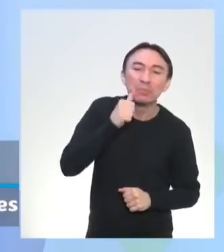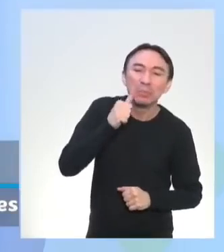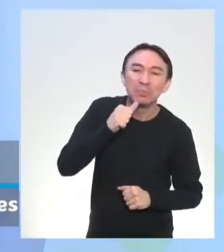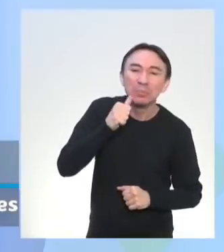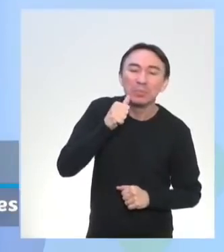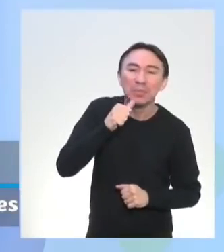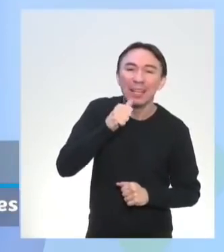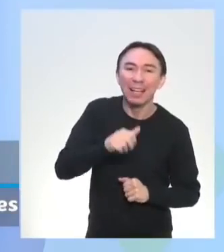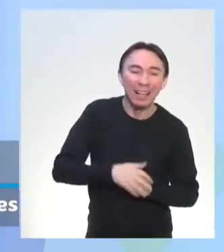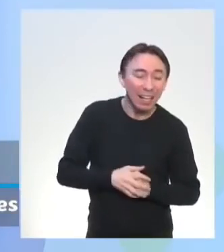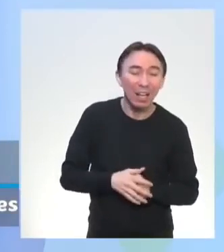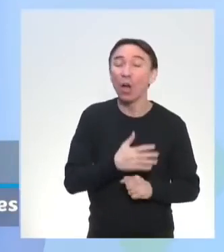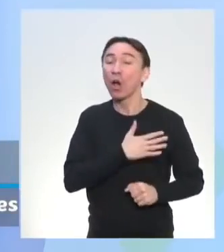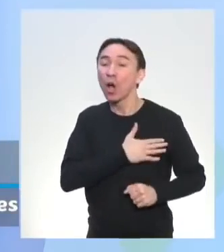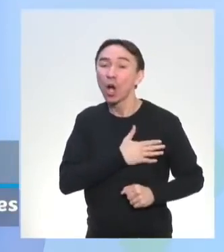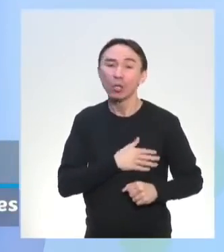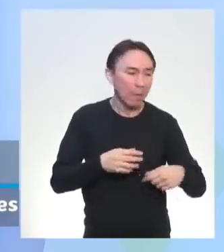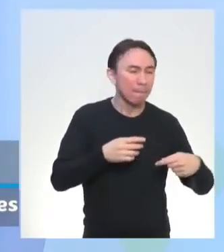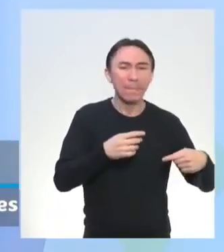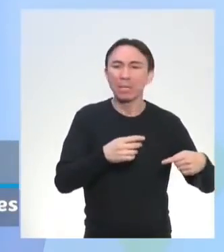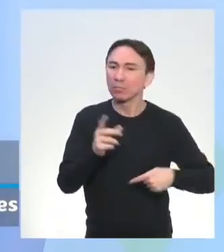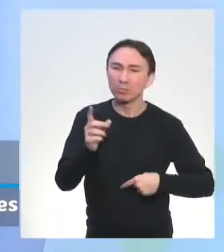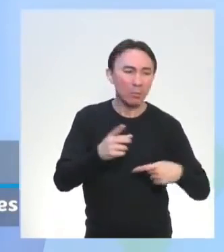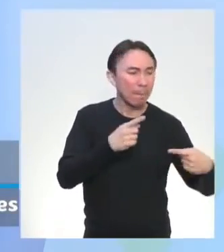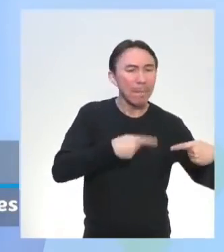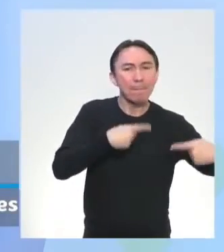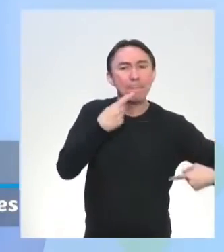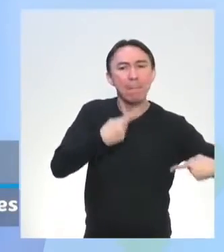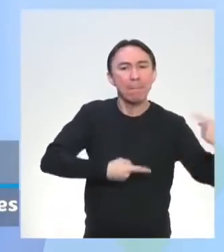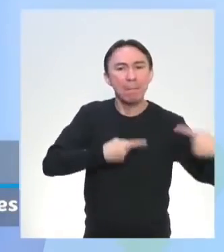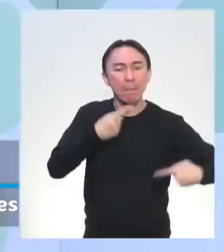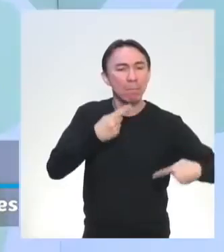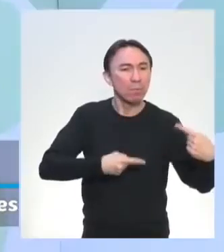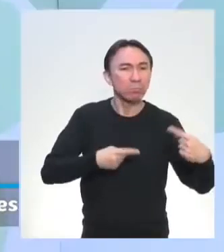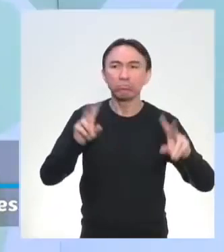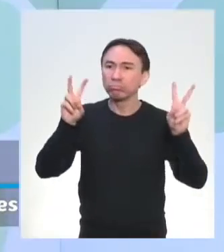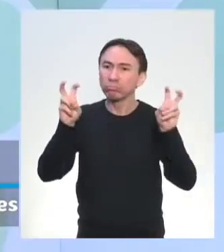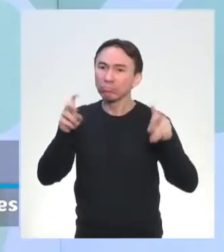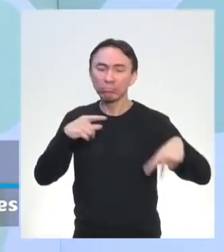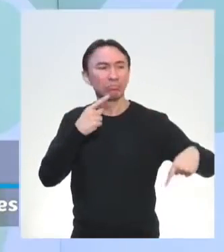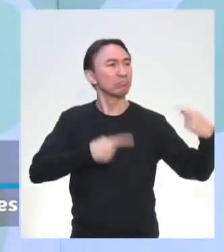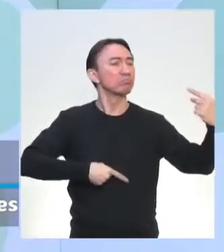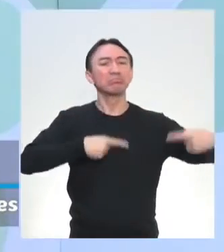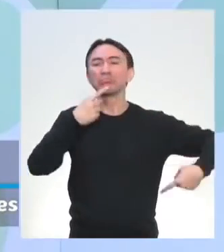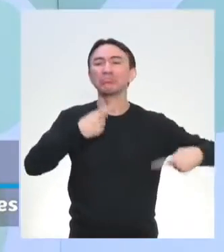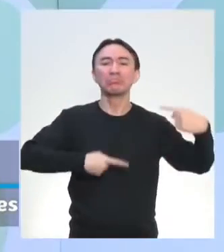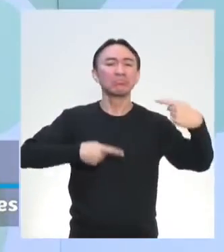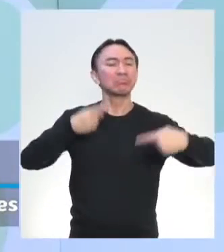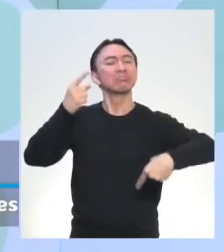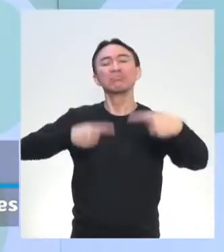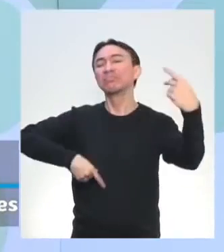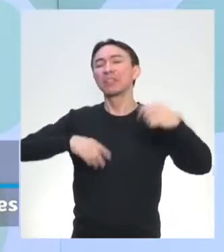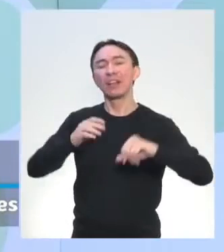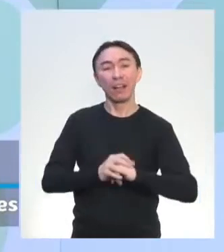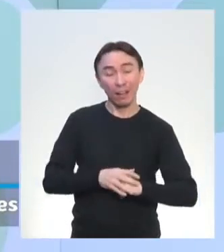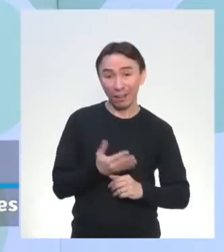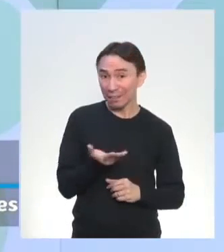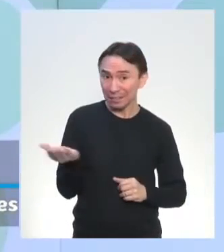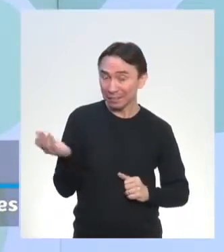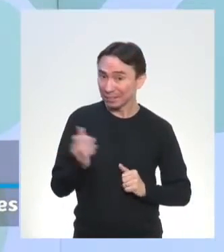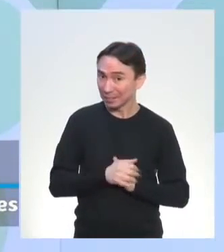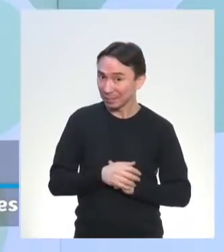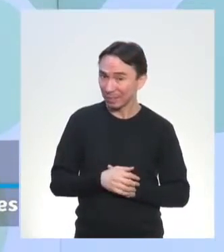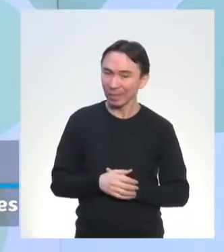sobre assuntos e ela é muito curiosa, bem curiosa, ele coloca aqui. Sim, ela era demais. E assim, ela debatia os assuntos, né? O